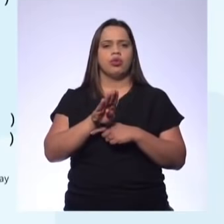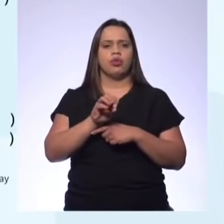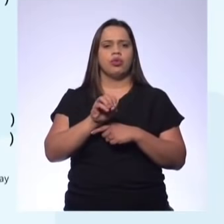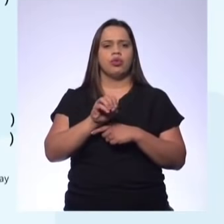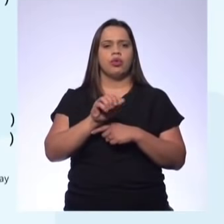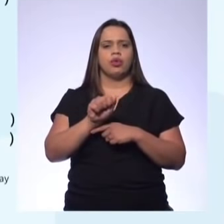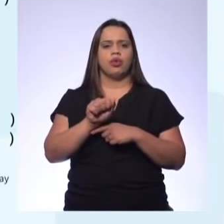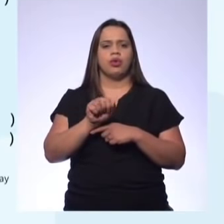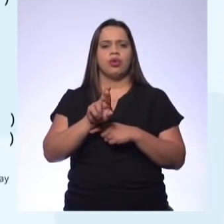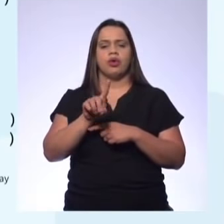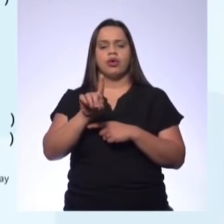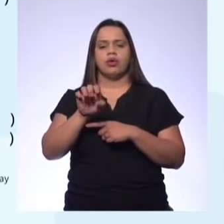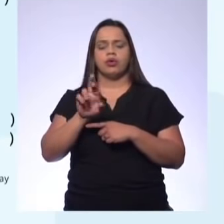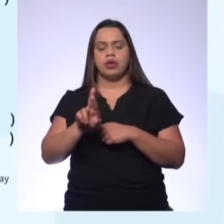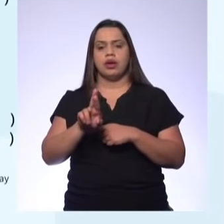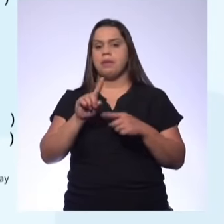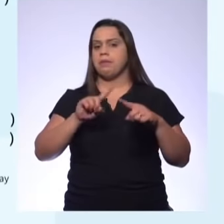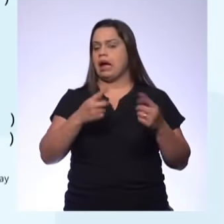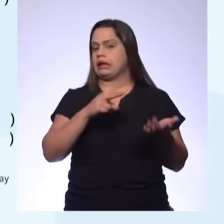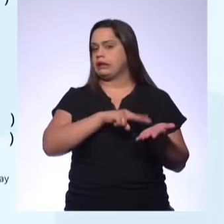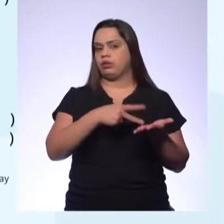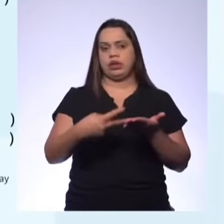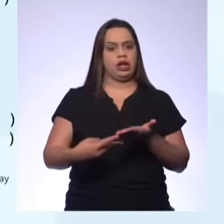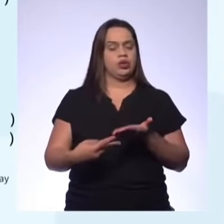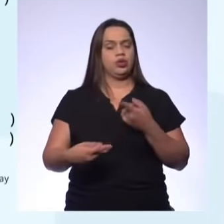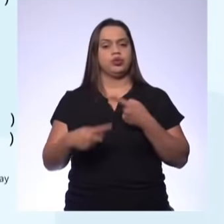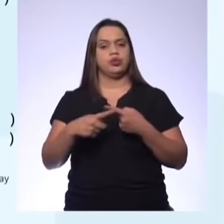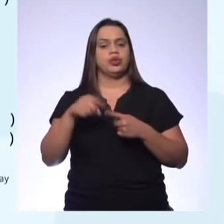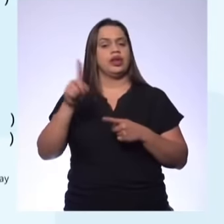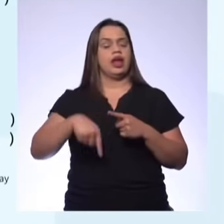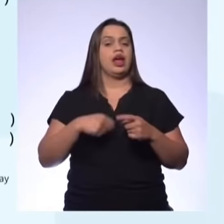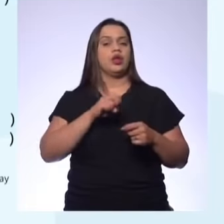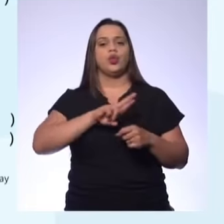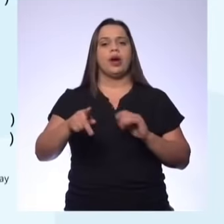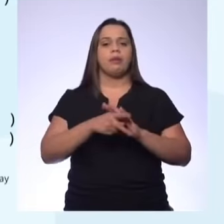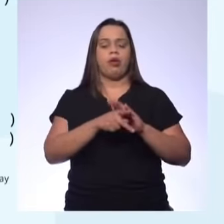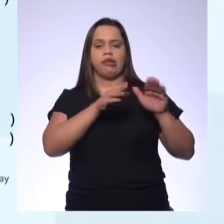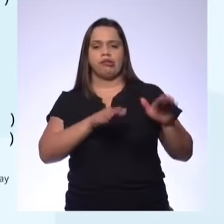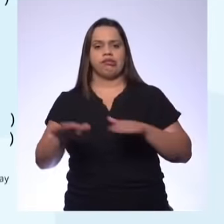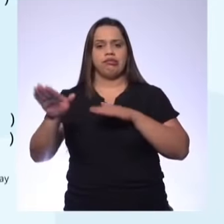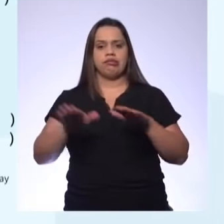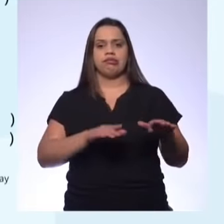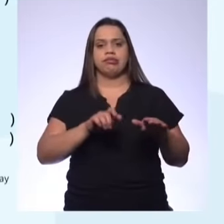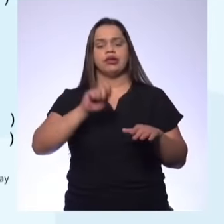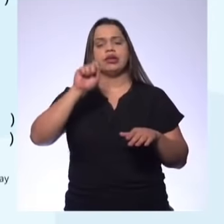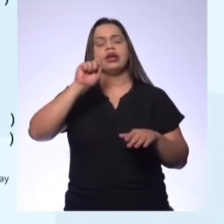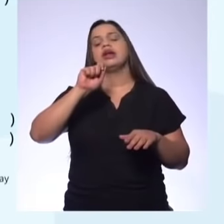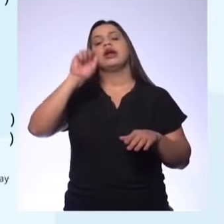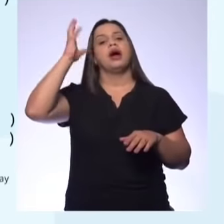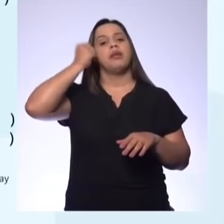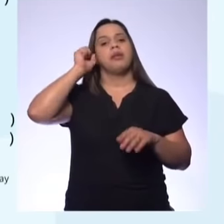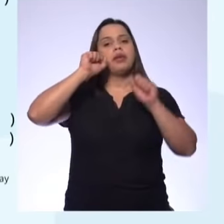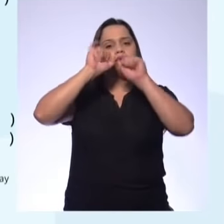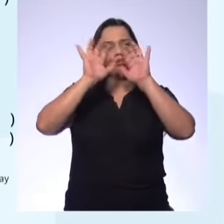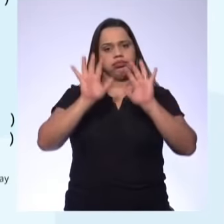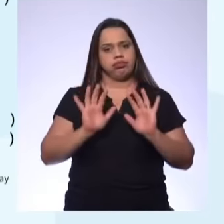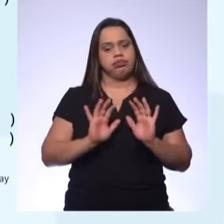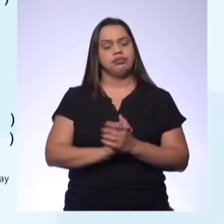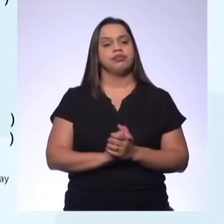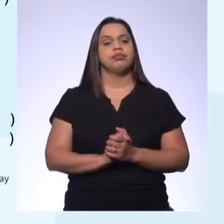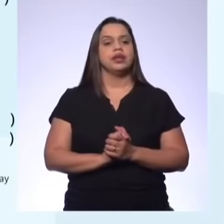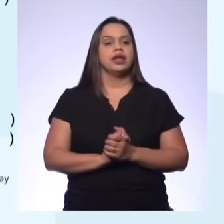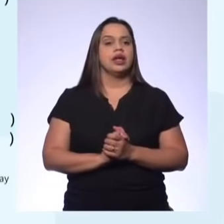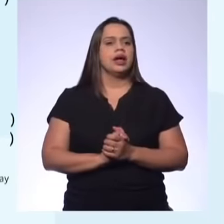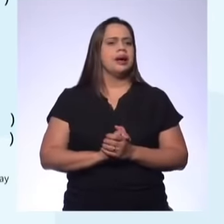aqui na Neve mesmo mas a gente nem traduza o snowboard porque não é o esqui também né tua ajuda essa ele